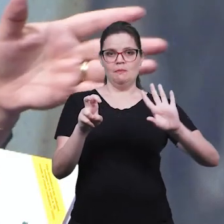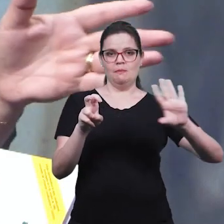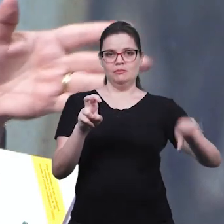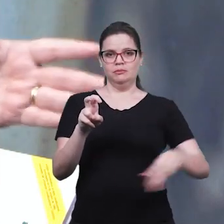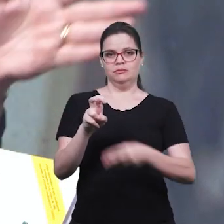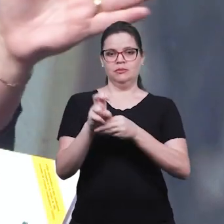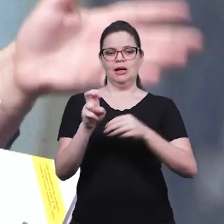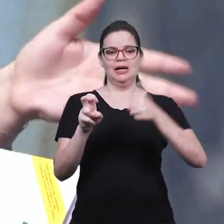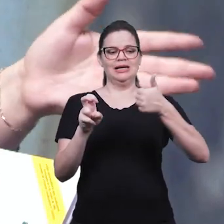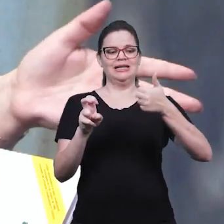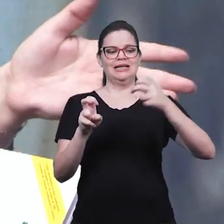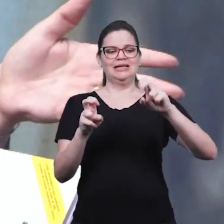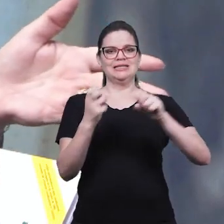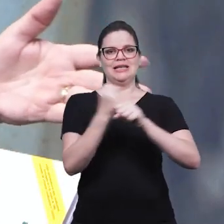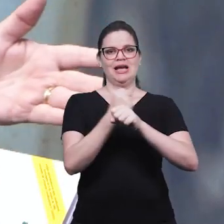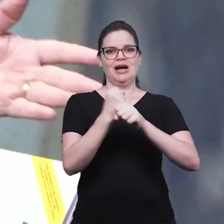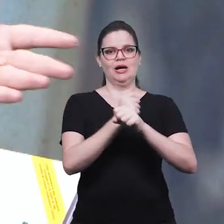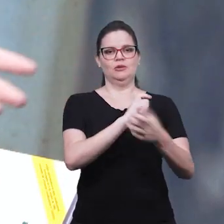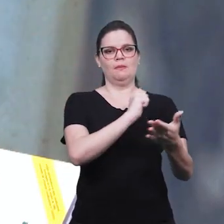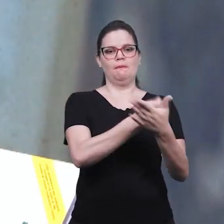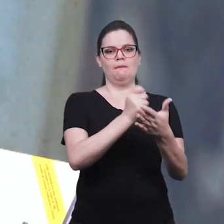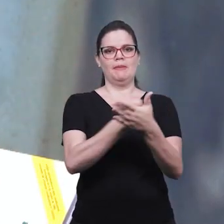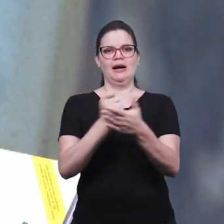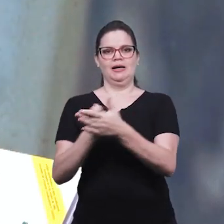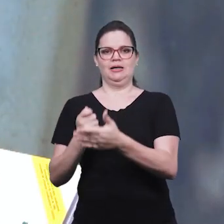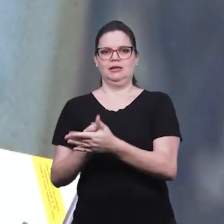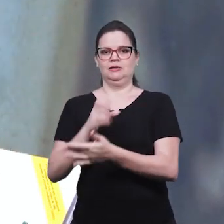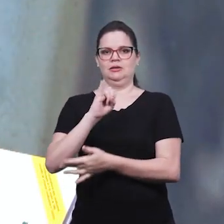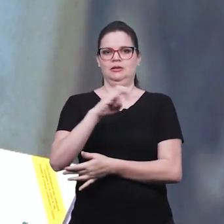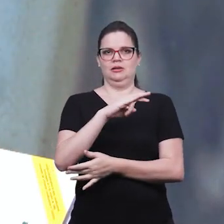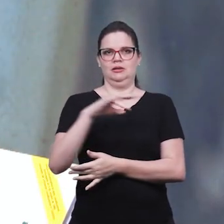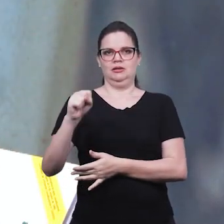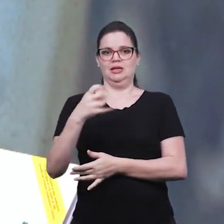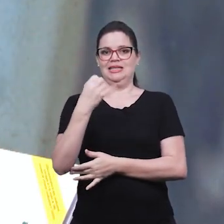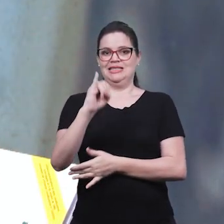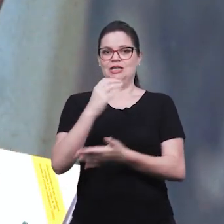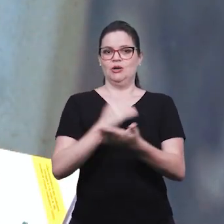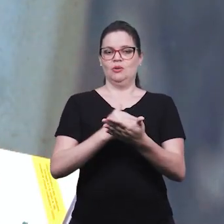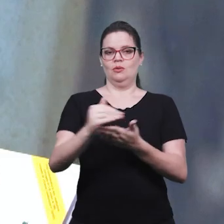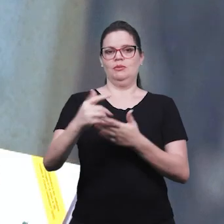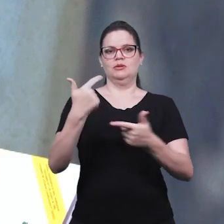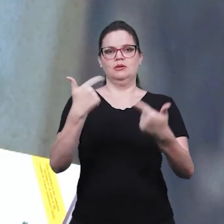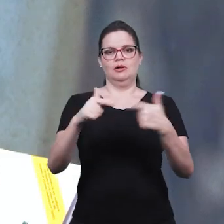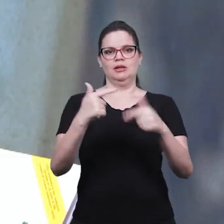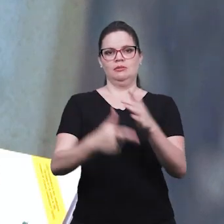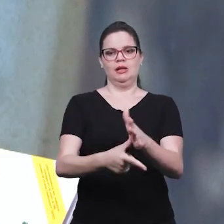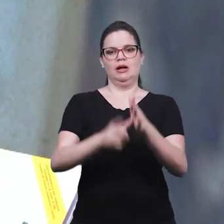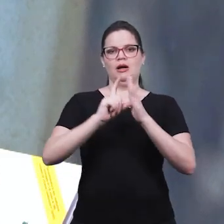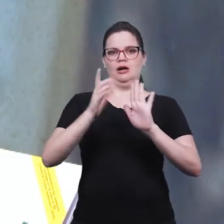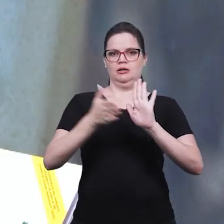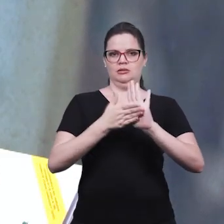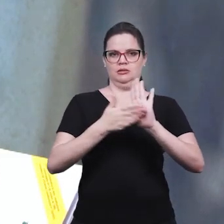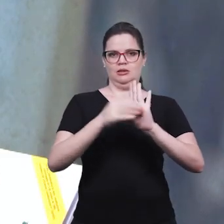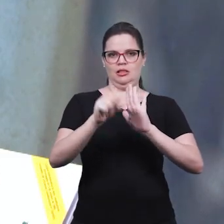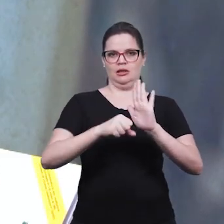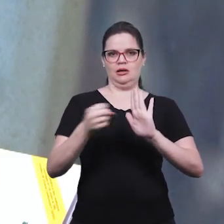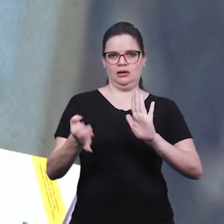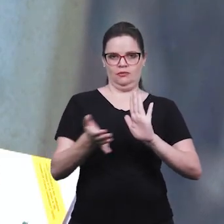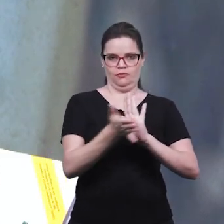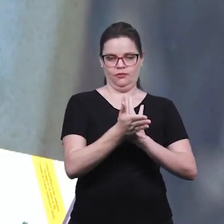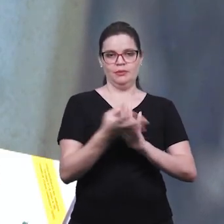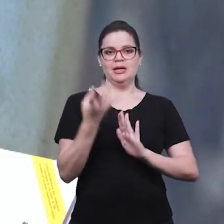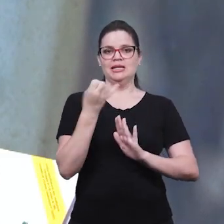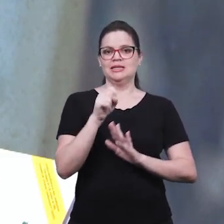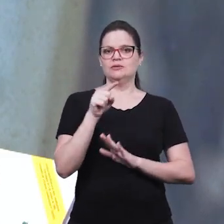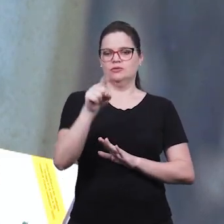no mínimo, 15 anos de contribuição, isso se você começou a trabalhar antes de 2019. Antes da reforma, né? Isso.